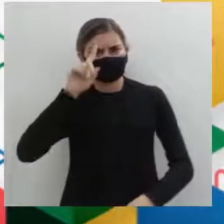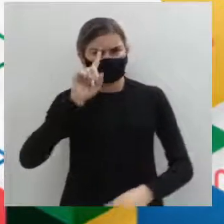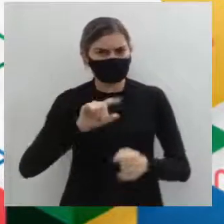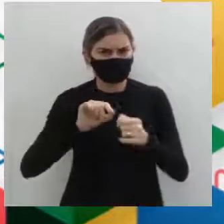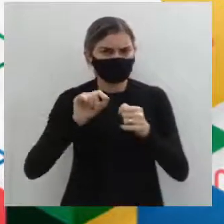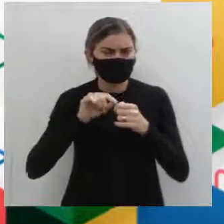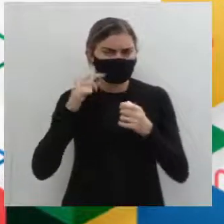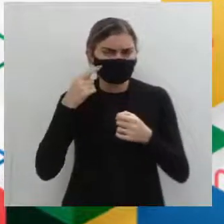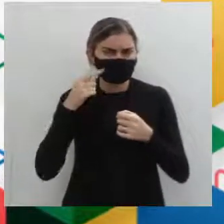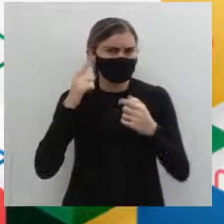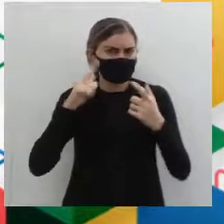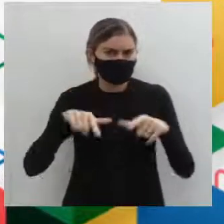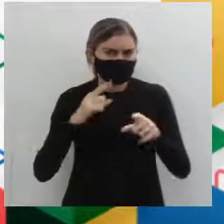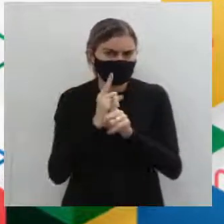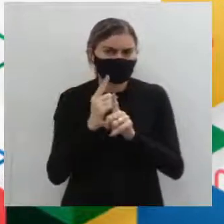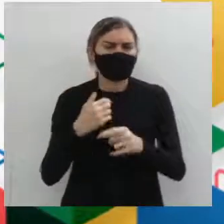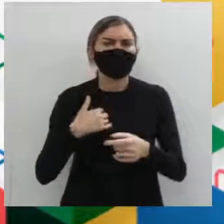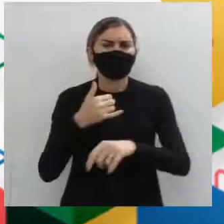Entra lá no